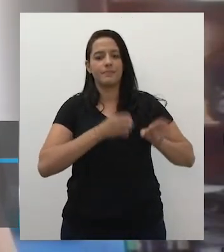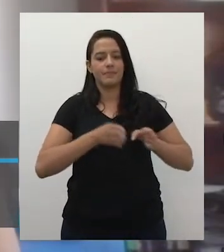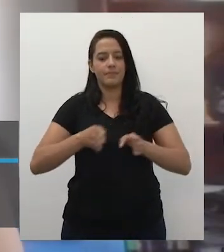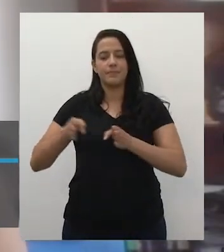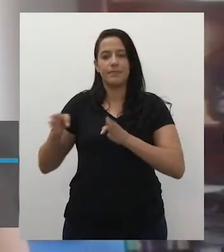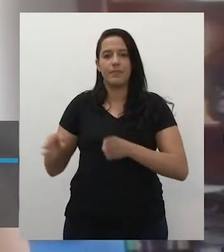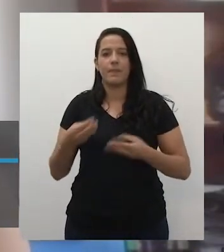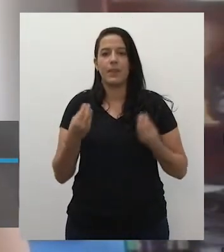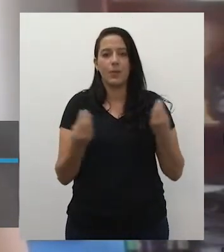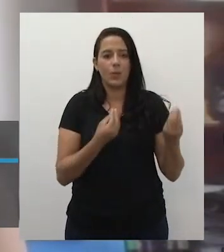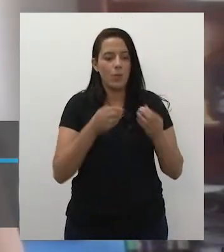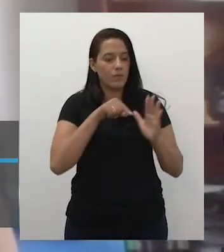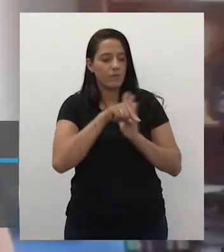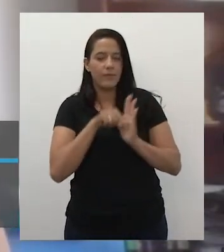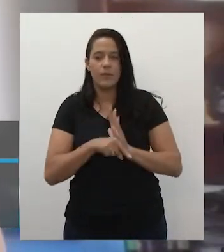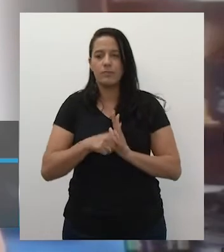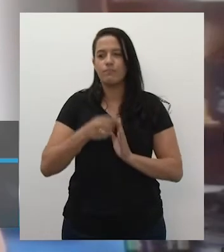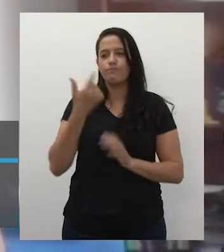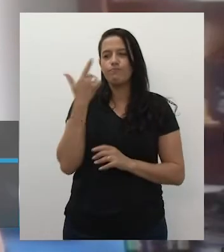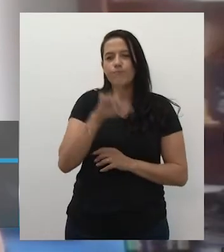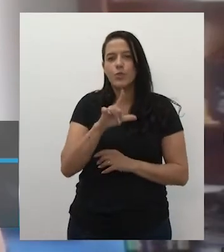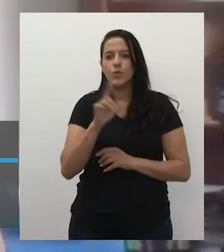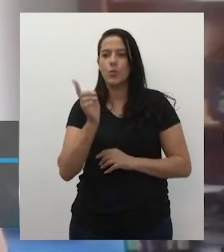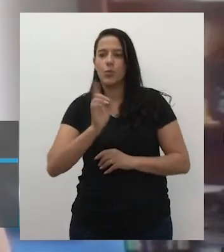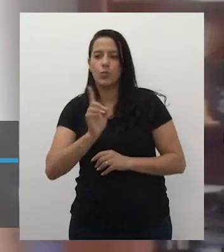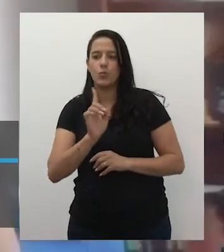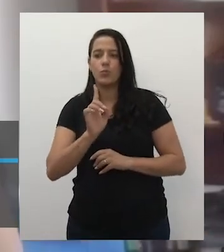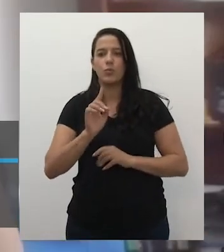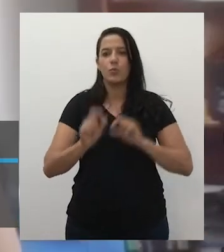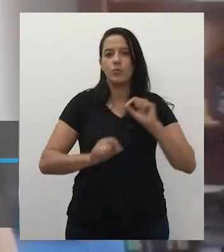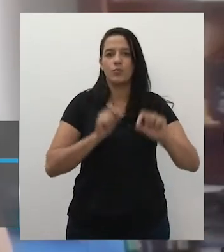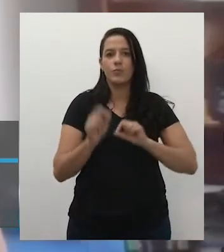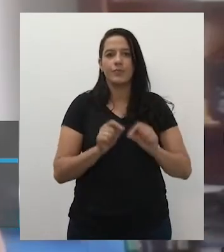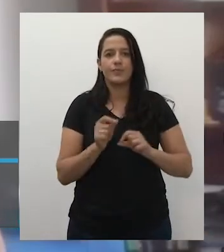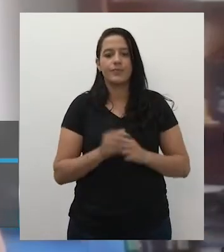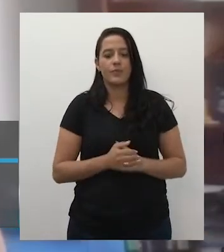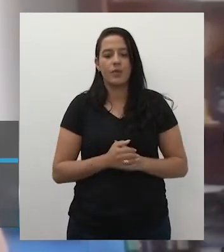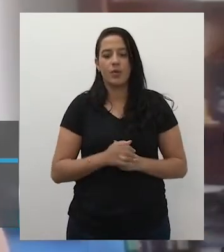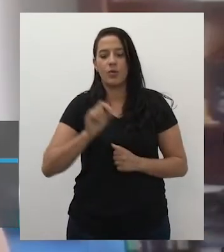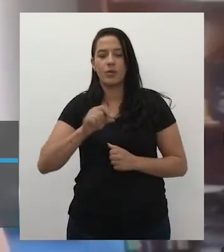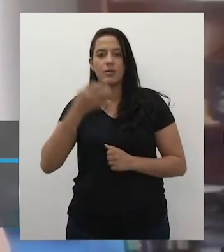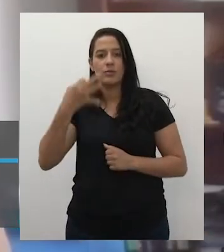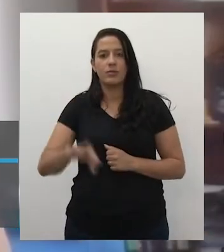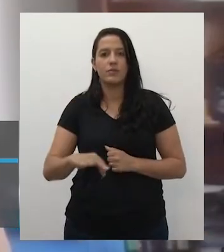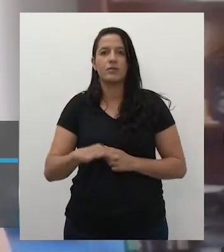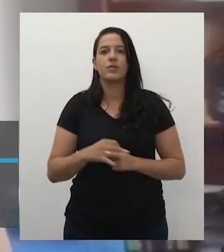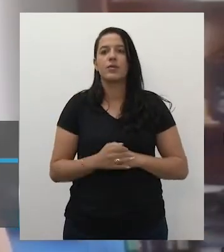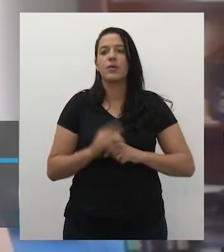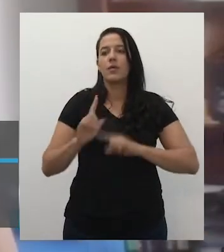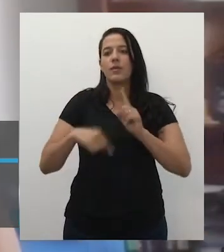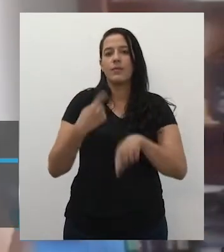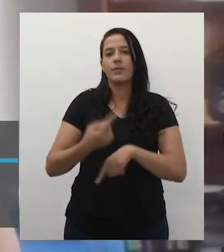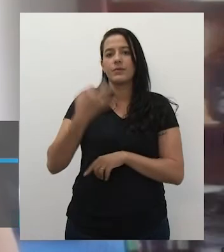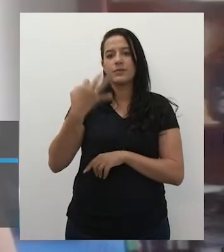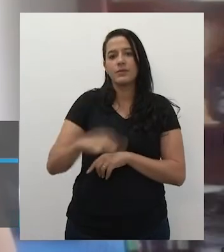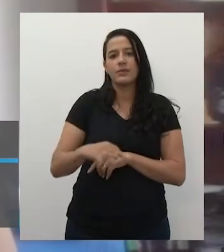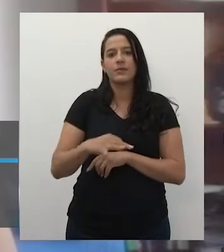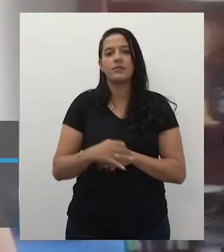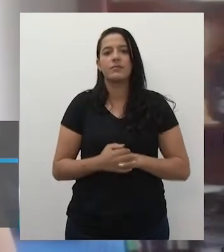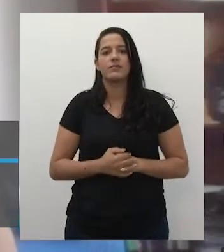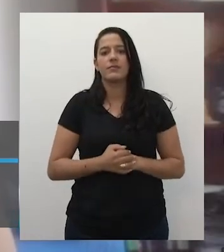de hoje, não sei, as aulas vão ser online, a partir de hoje vai buscar material dessa forma. Não foi só isso, né?